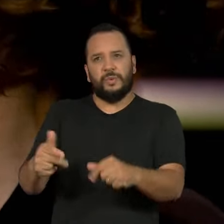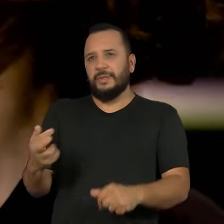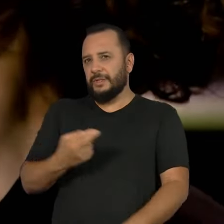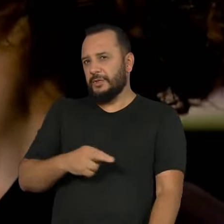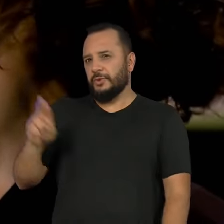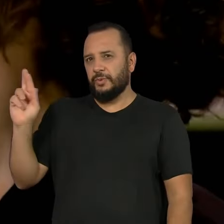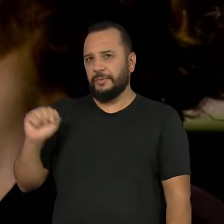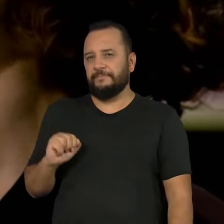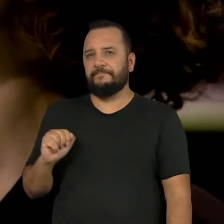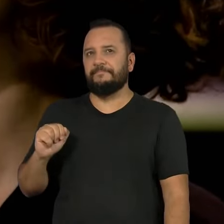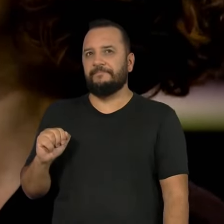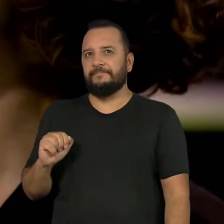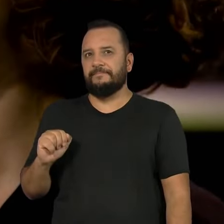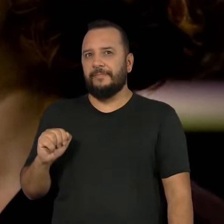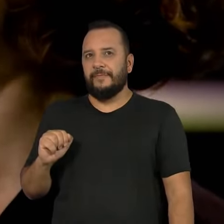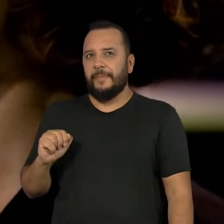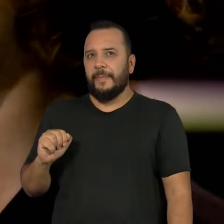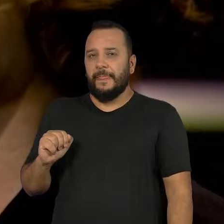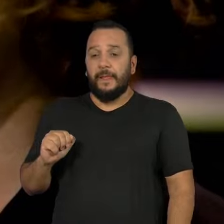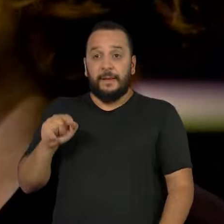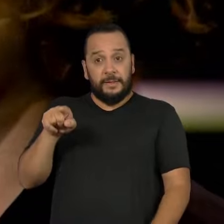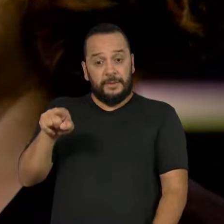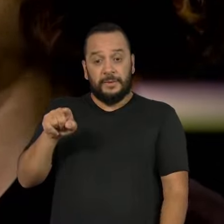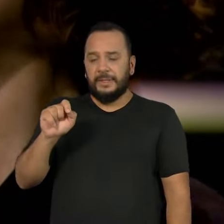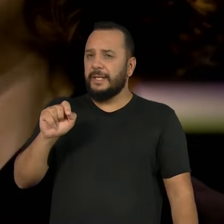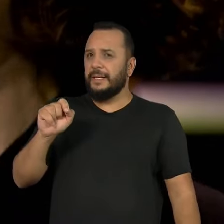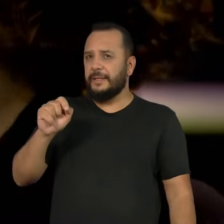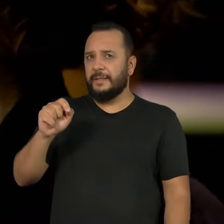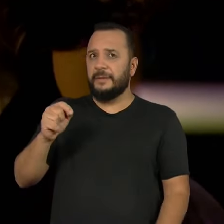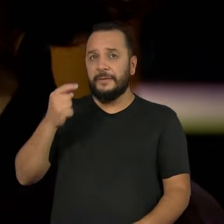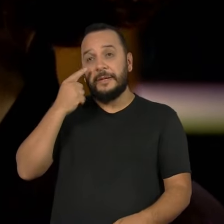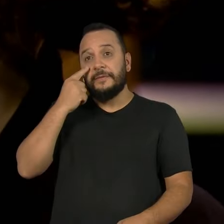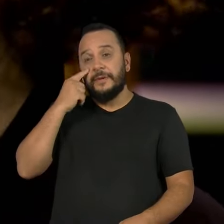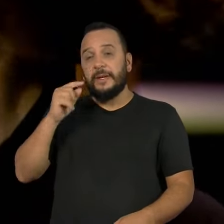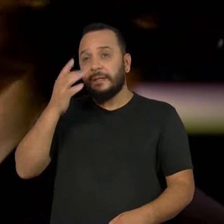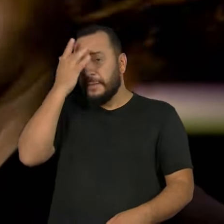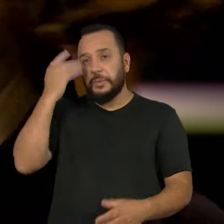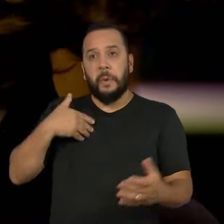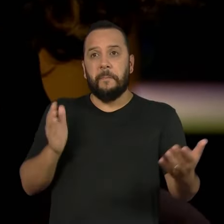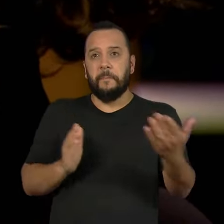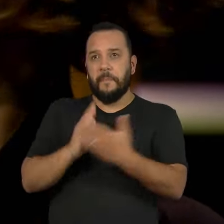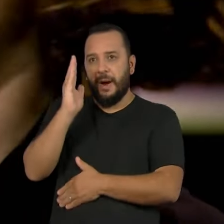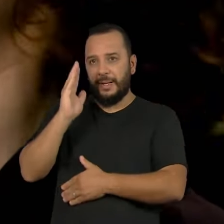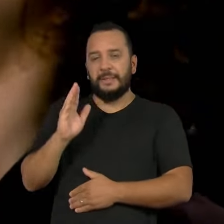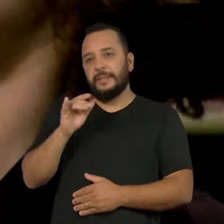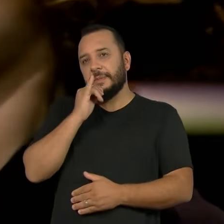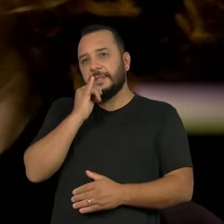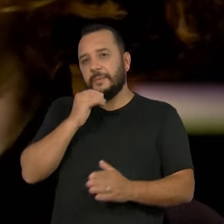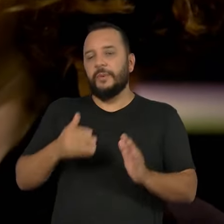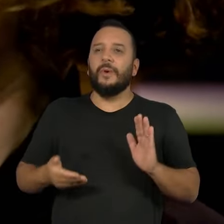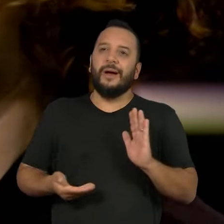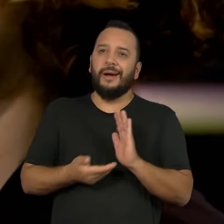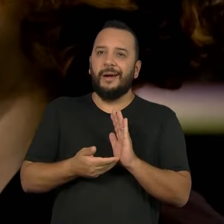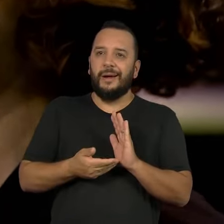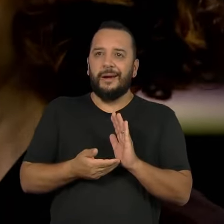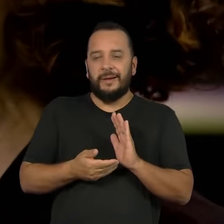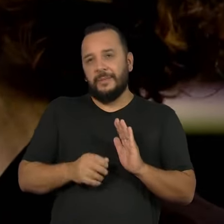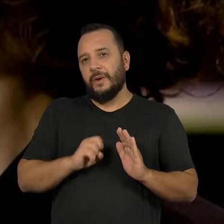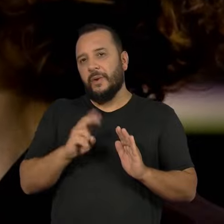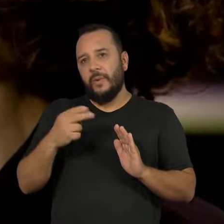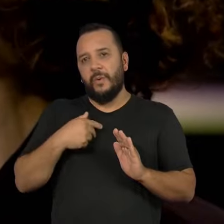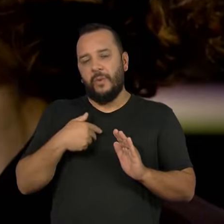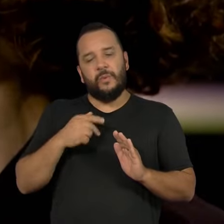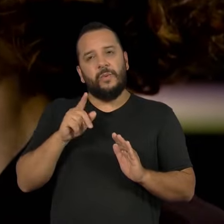religiões e mas a gente se você aí você vai olhar os eleitos por exemplo numa câmara municipal ou no Congresso Nacional